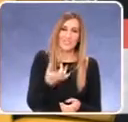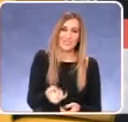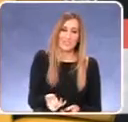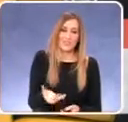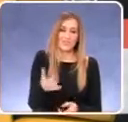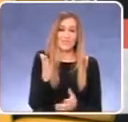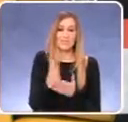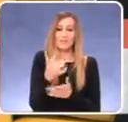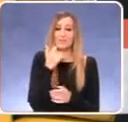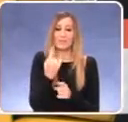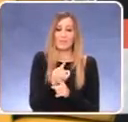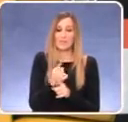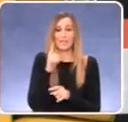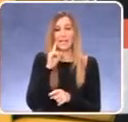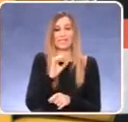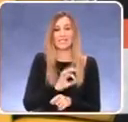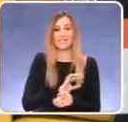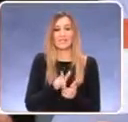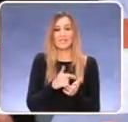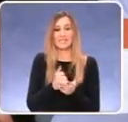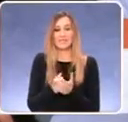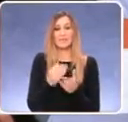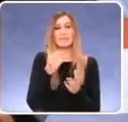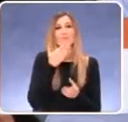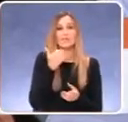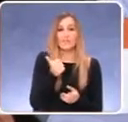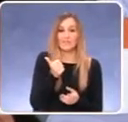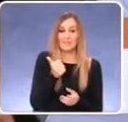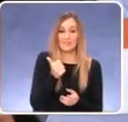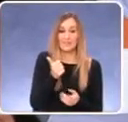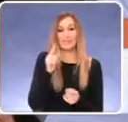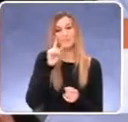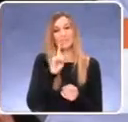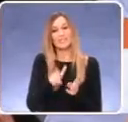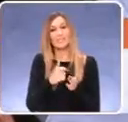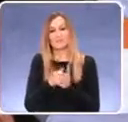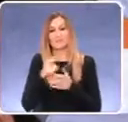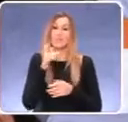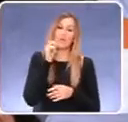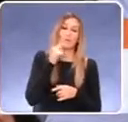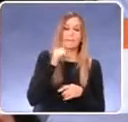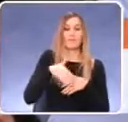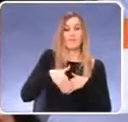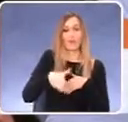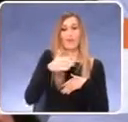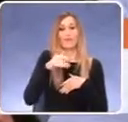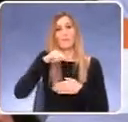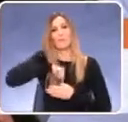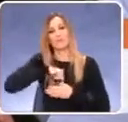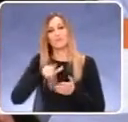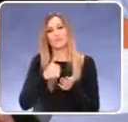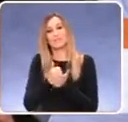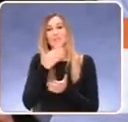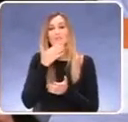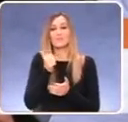Uma coisa, a Maria do Rosário sempre foi linda. Sempre foi linda. As mulheres são lindas por fora e os homens são lindos por fora e por dentro. Ela sempre foi linda por dentro e